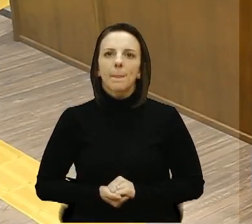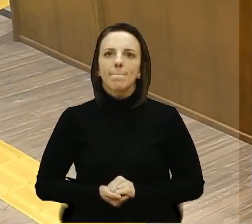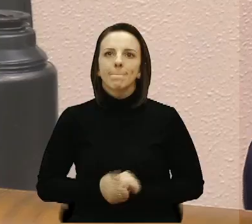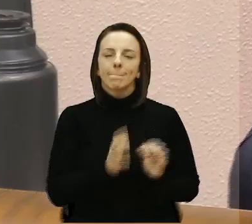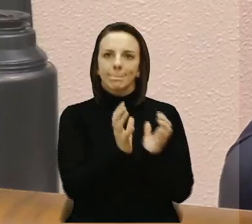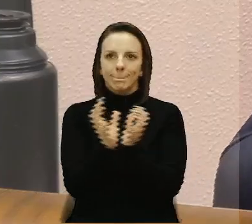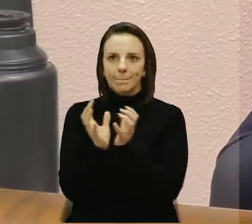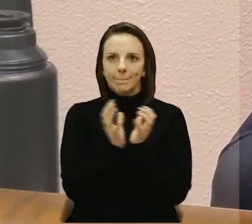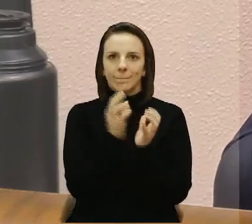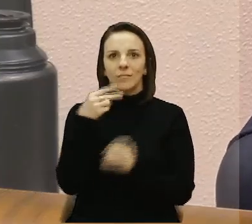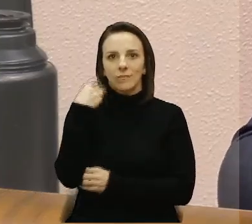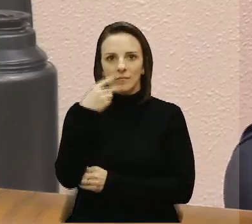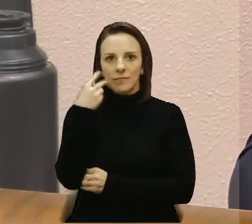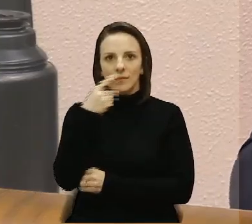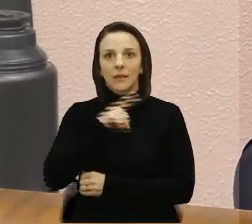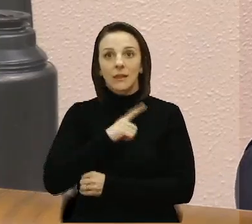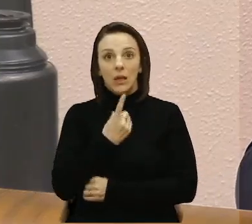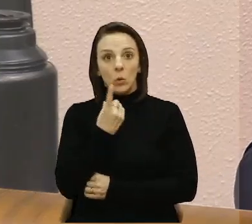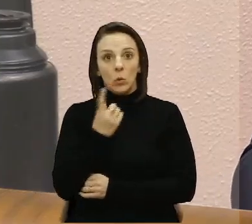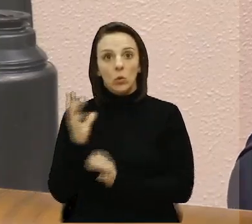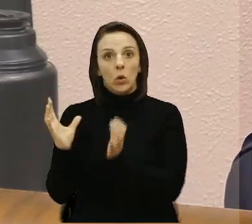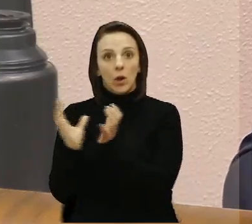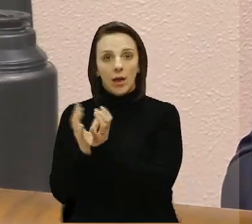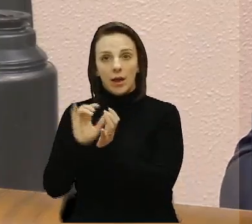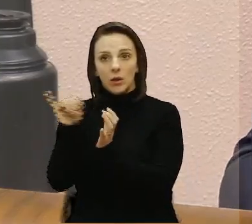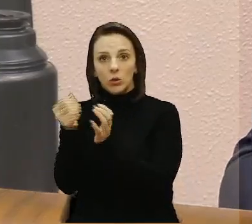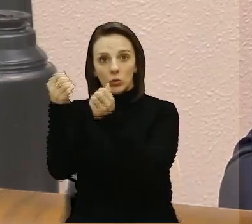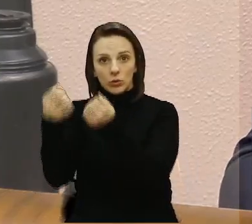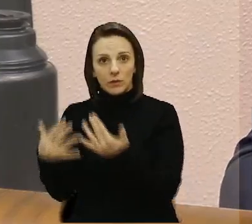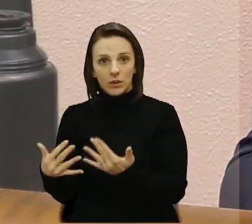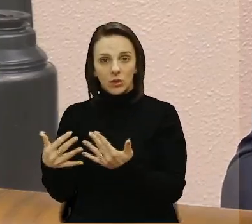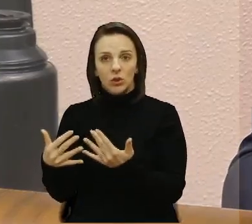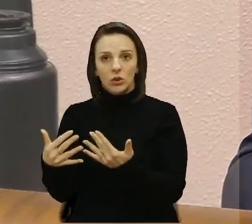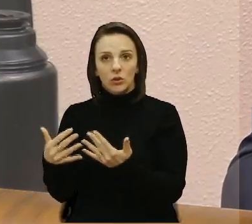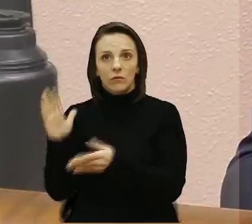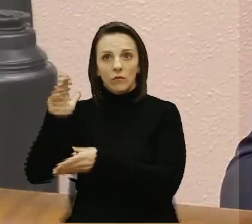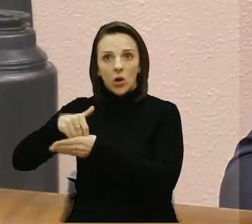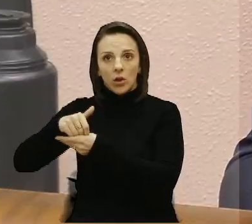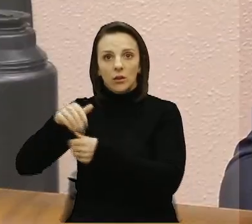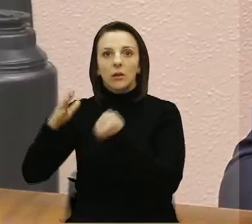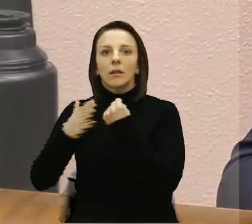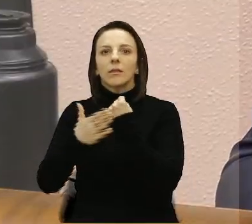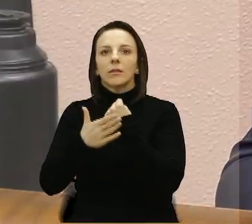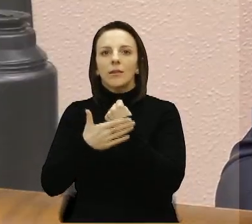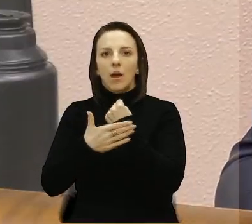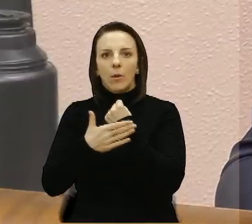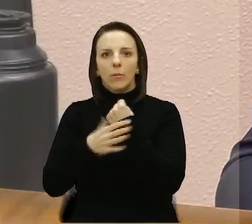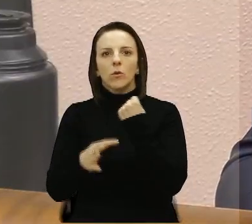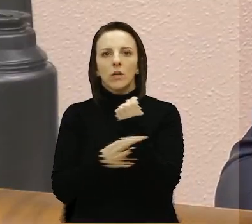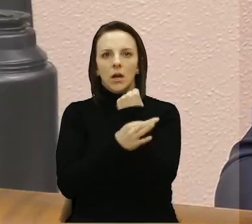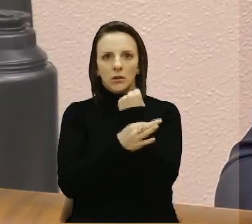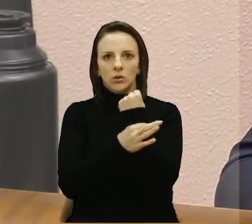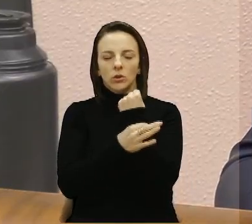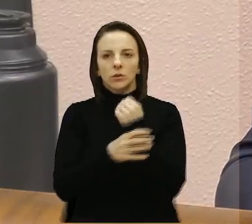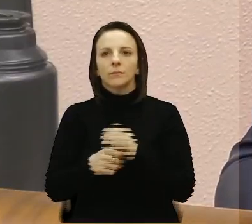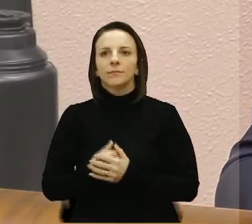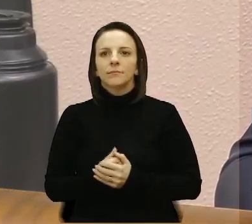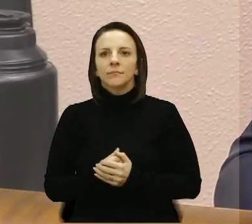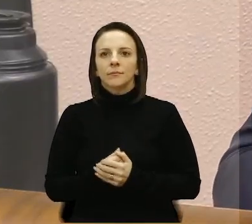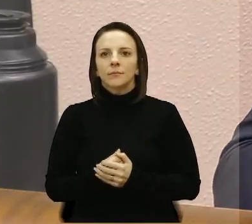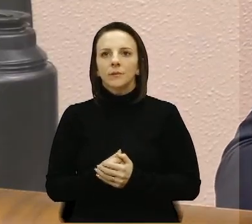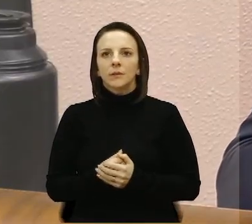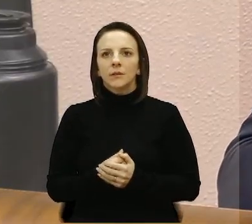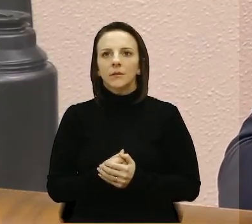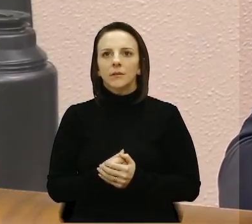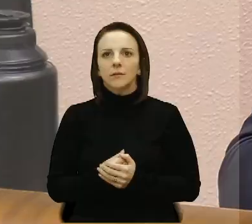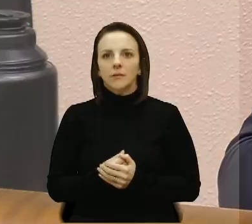favor, temos um colega declarando voto, o tempo dele está garantido. Vamos só garantir... Corte